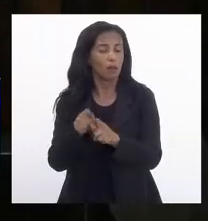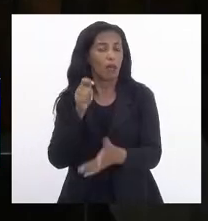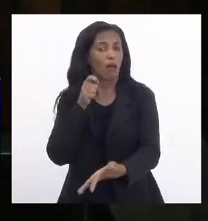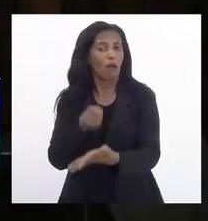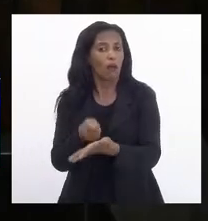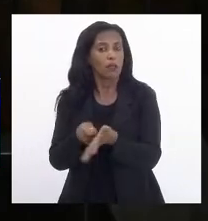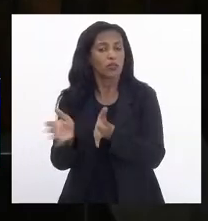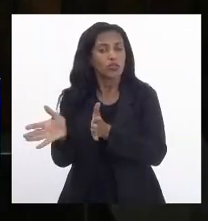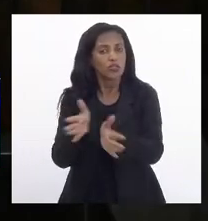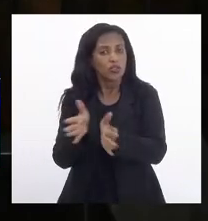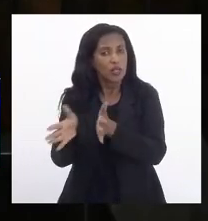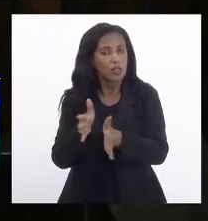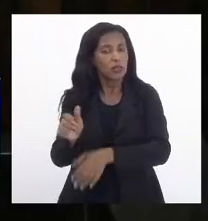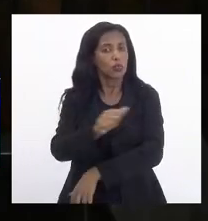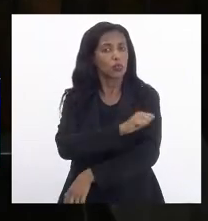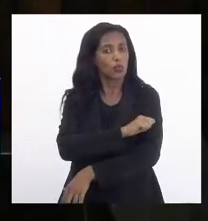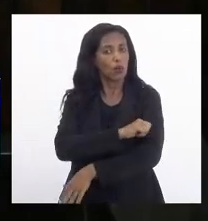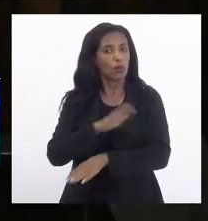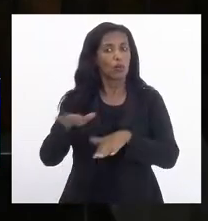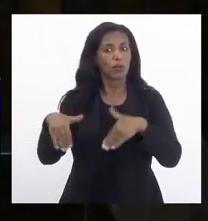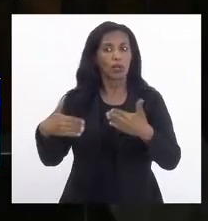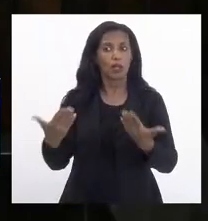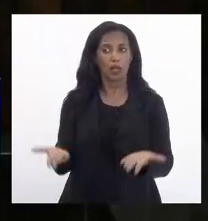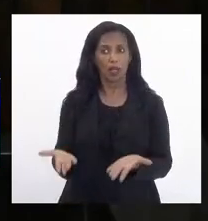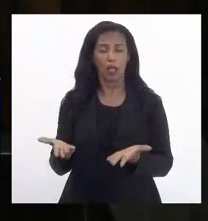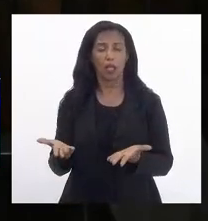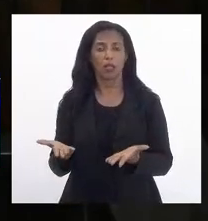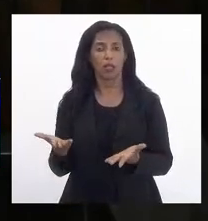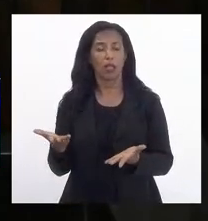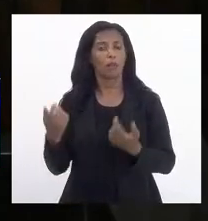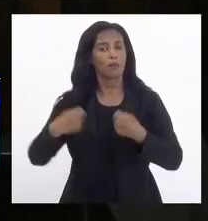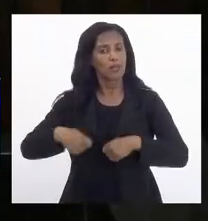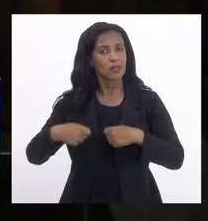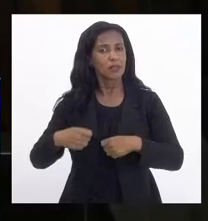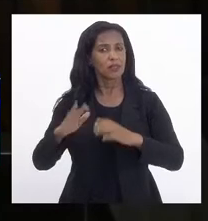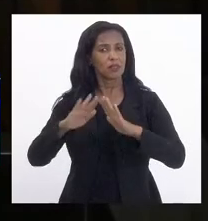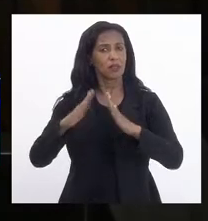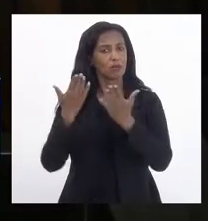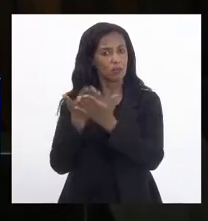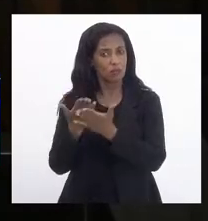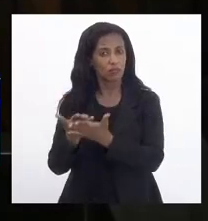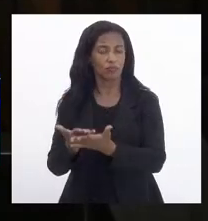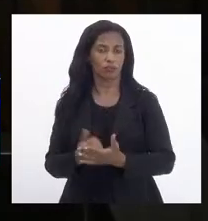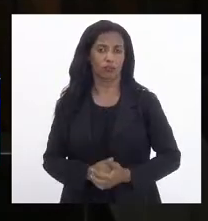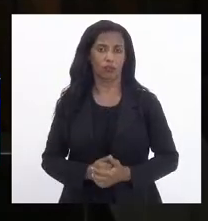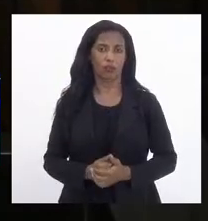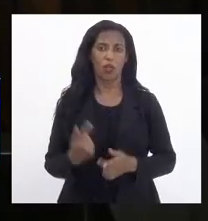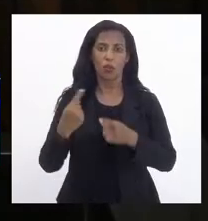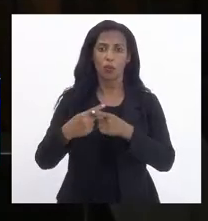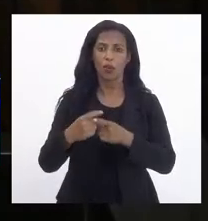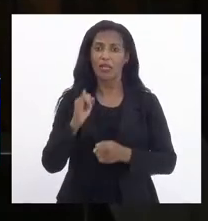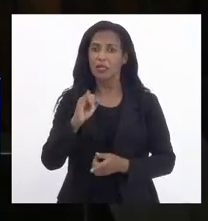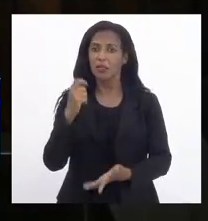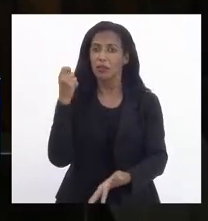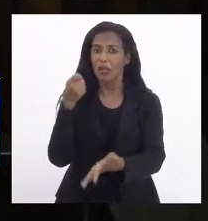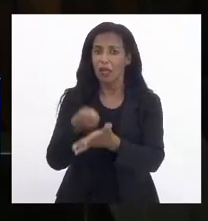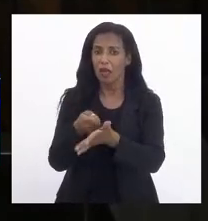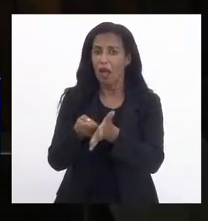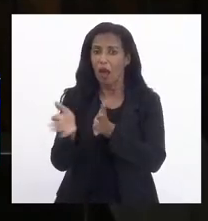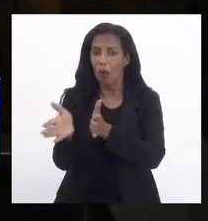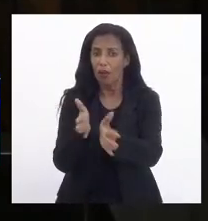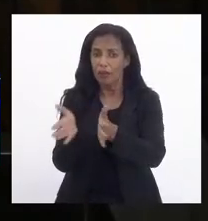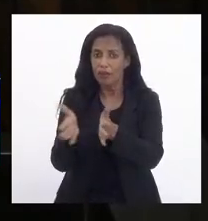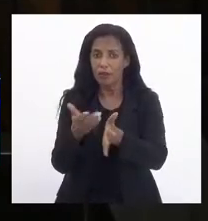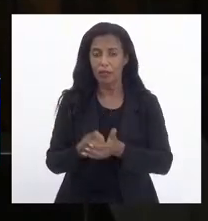de acesso à educação dos alunos que até então tinham como referência aquela unidade escolar. Por quê? Porque se não houver a garantia de acesso para esses